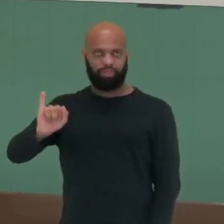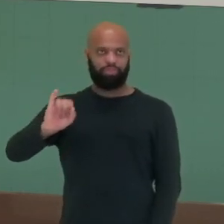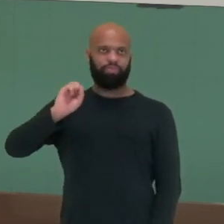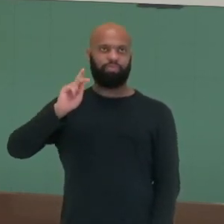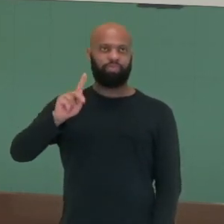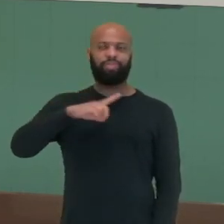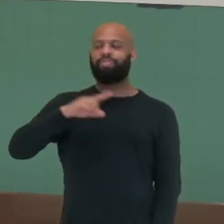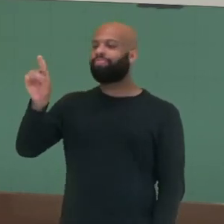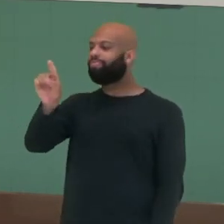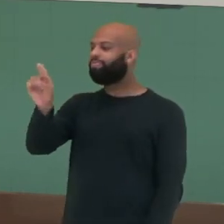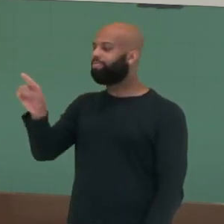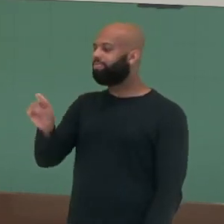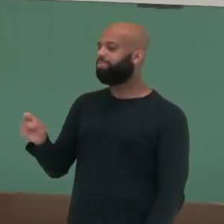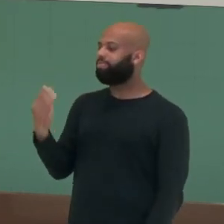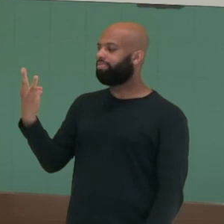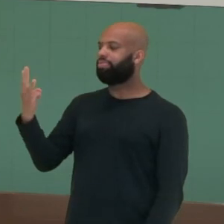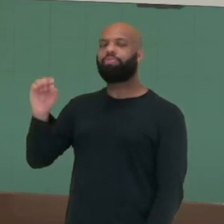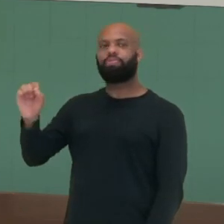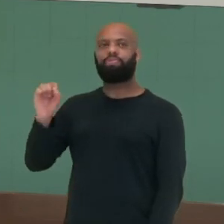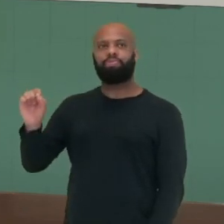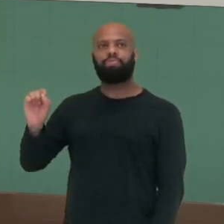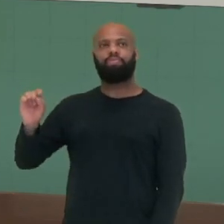O Z3 é um